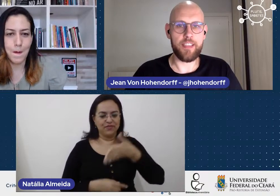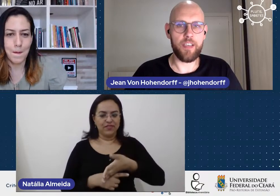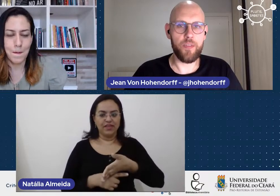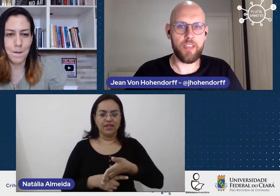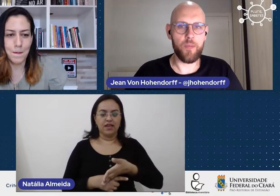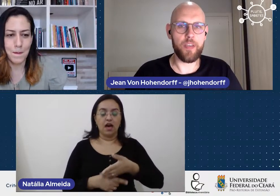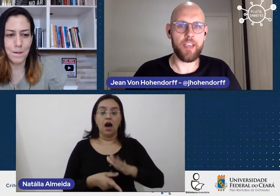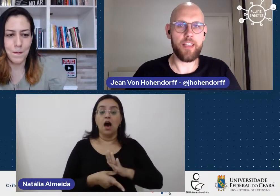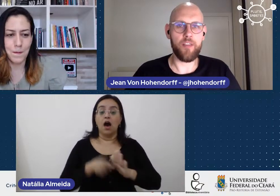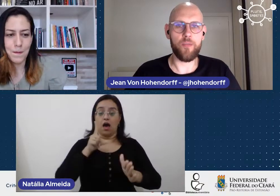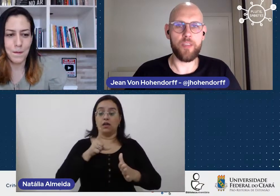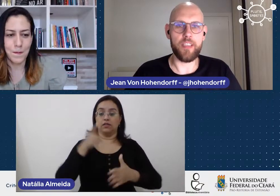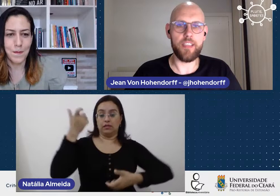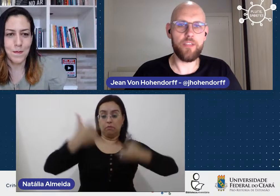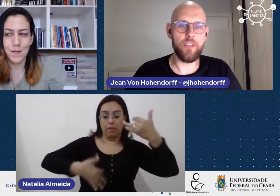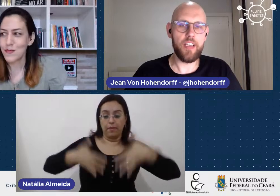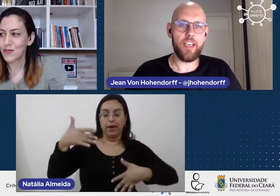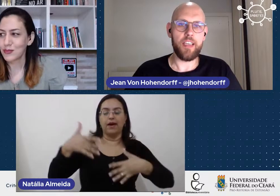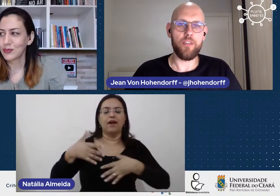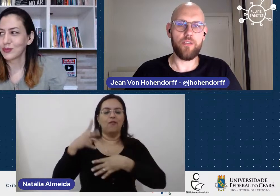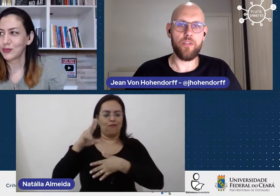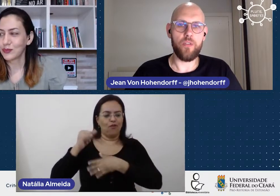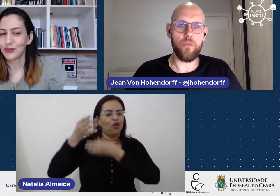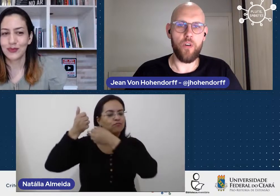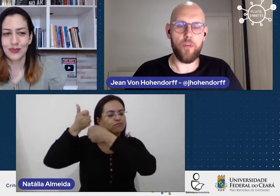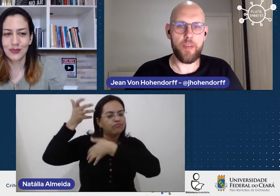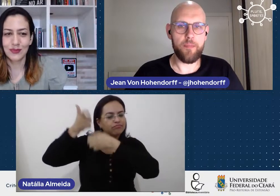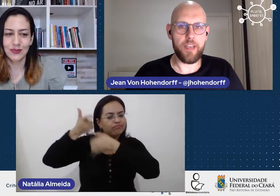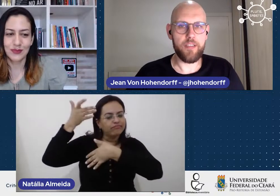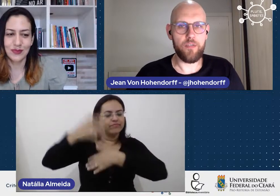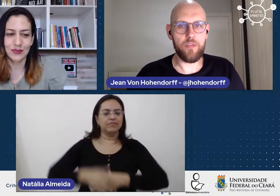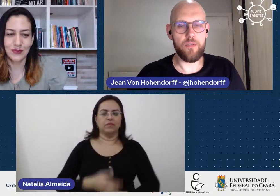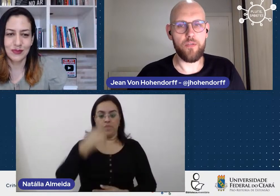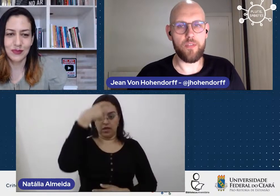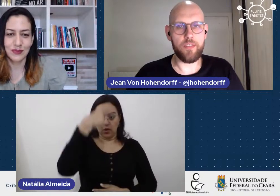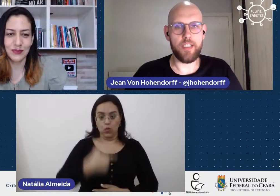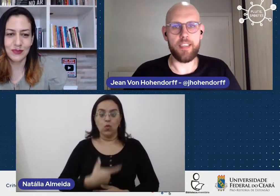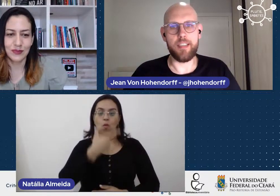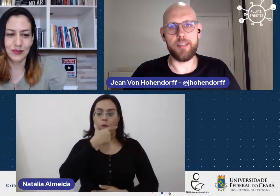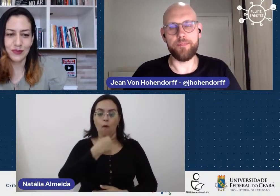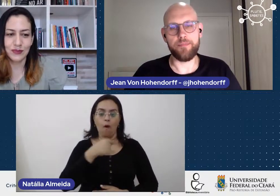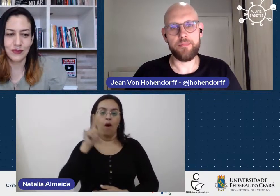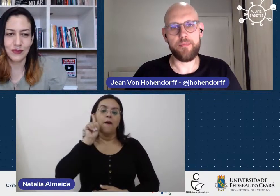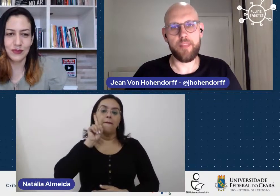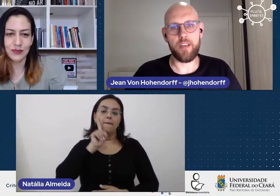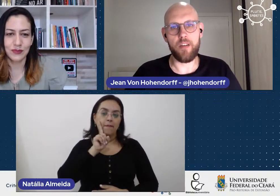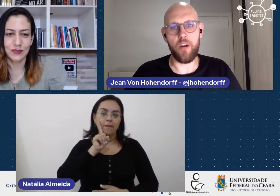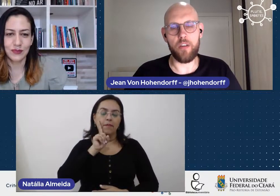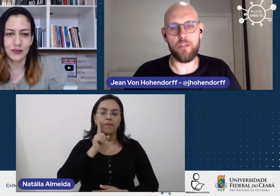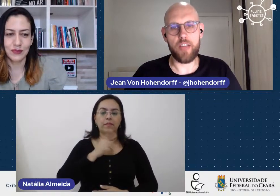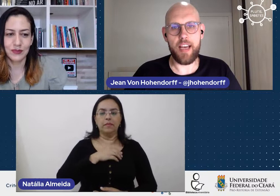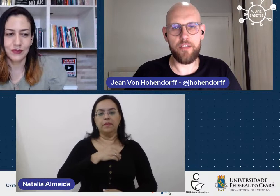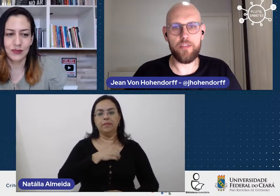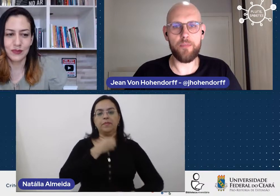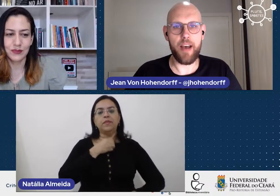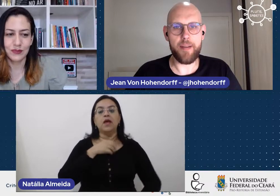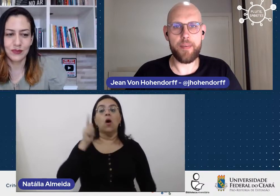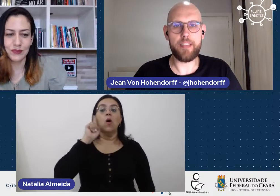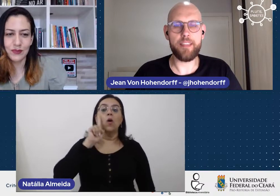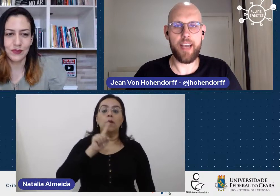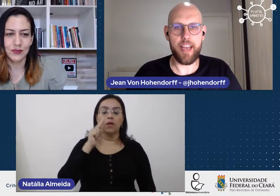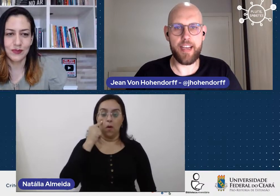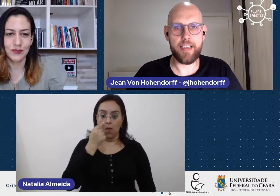minha autodescrição, então, para quem está acompanhando. Eu sou um homem branco com olhos